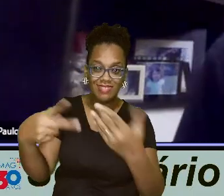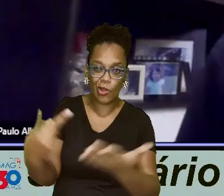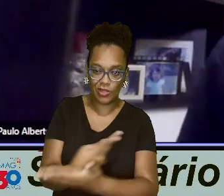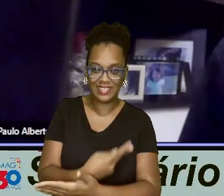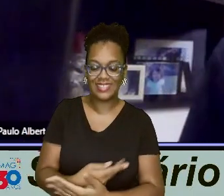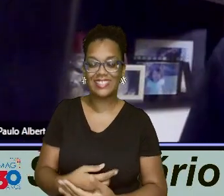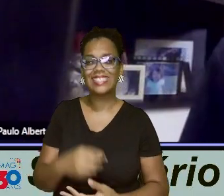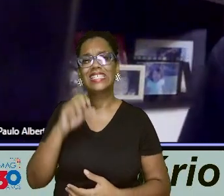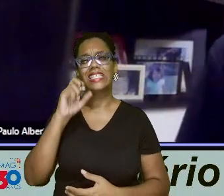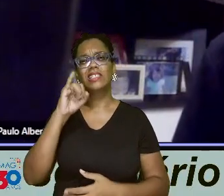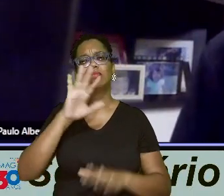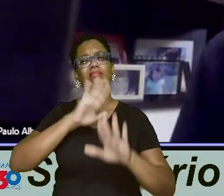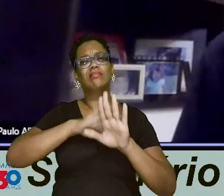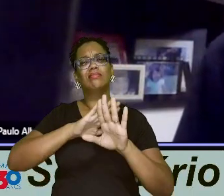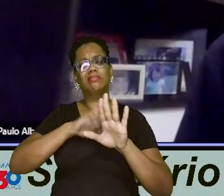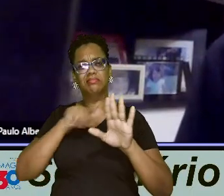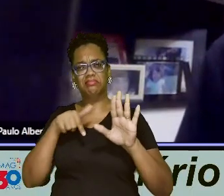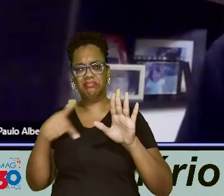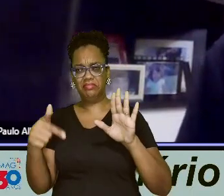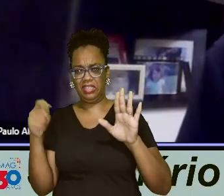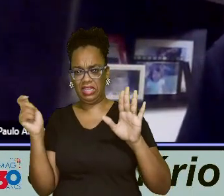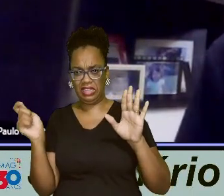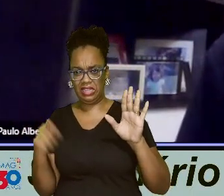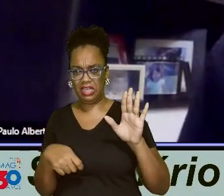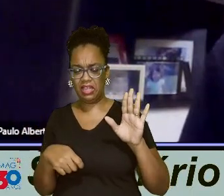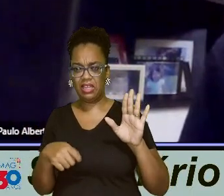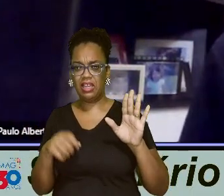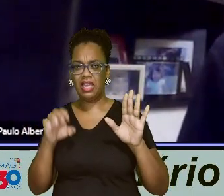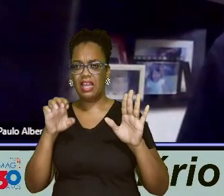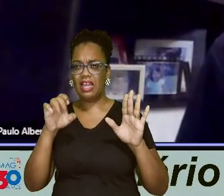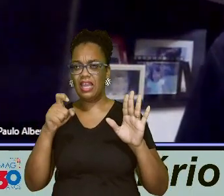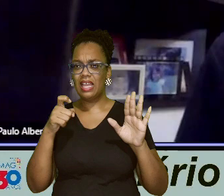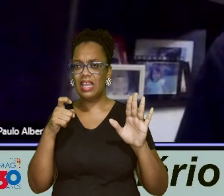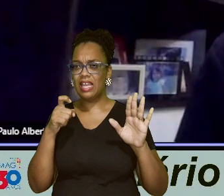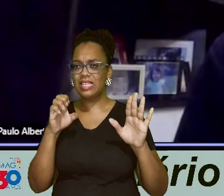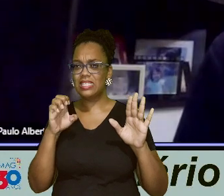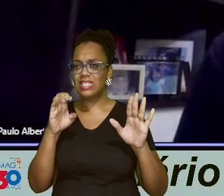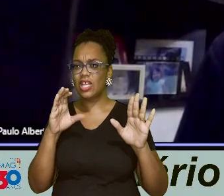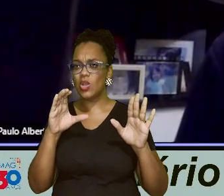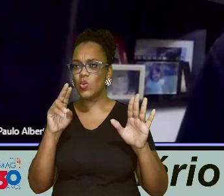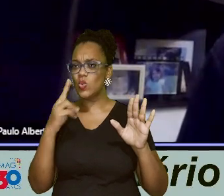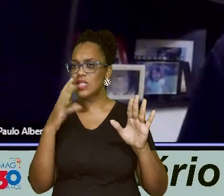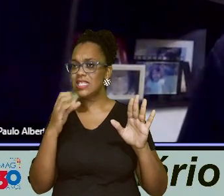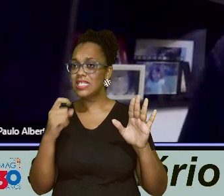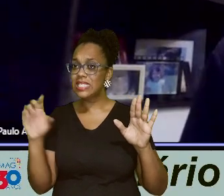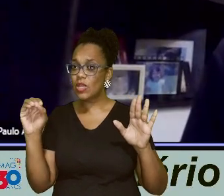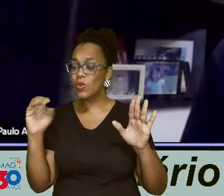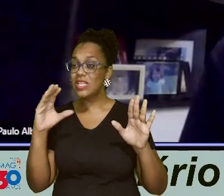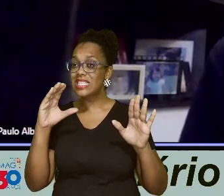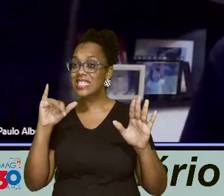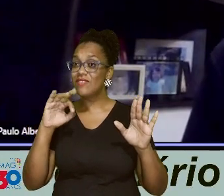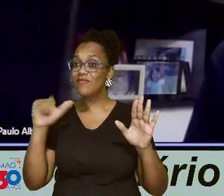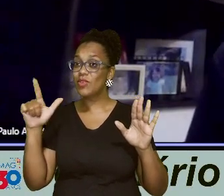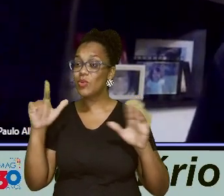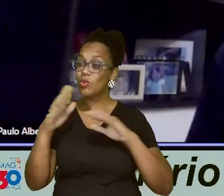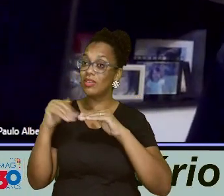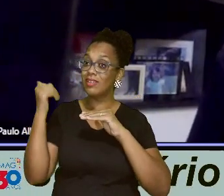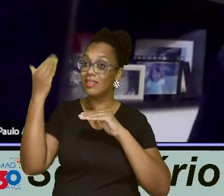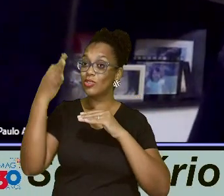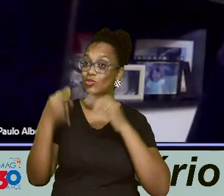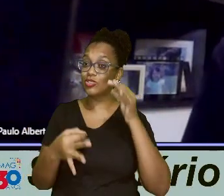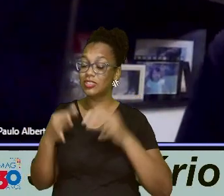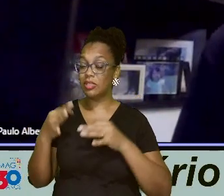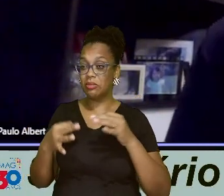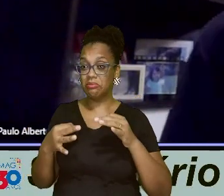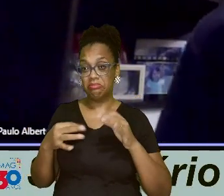precedente pode ser aplicado também numa execução civil por título extrajudicial, e se esse precedente pode ser aplicado também numa